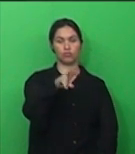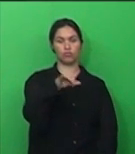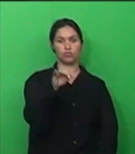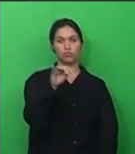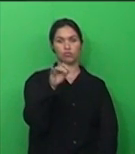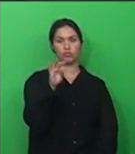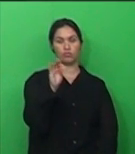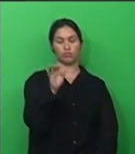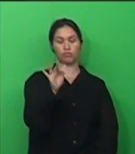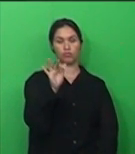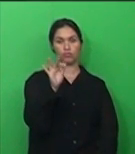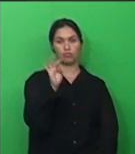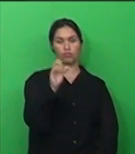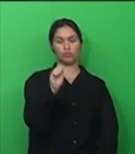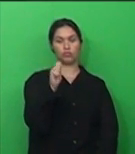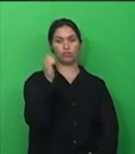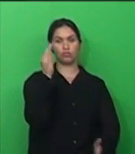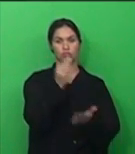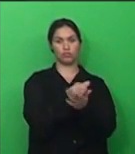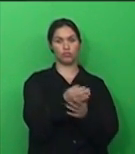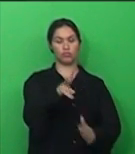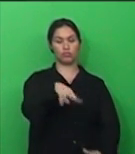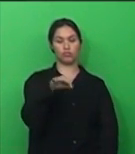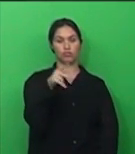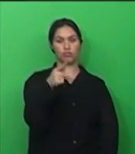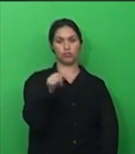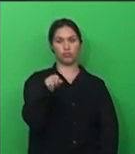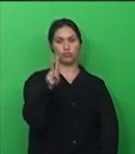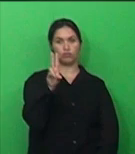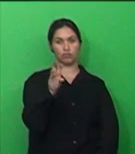ausente. Vereador José Paulo Ferrarese.